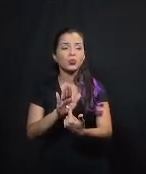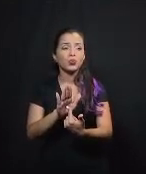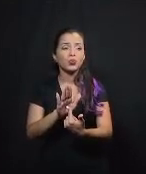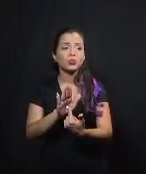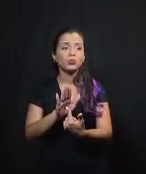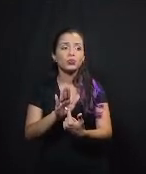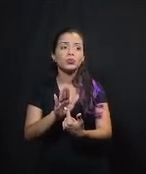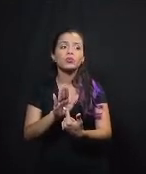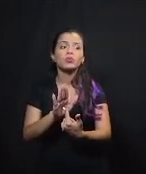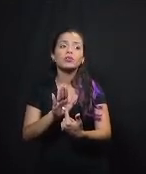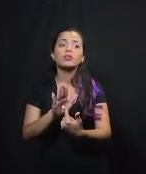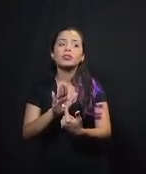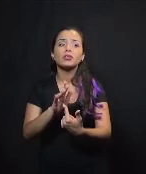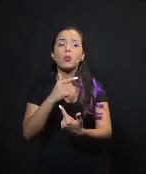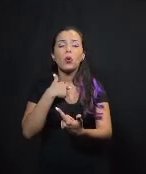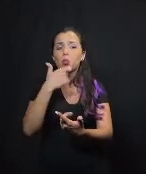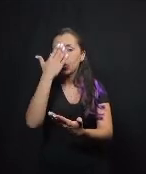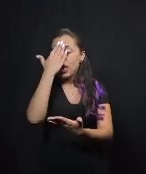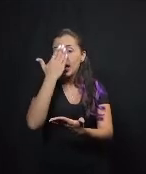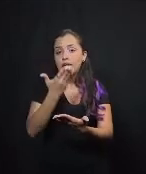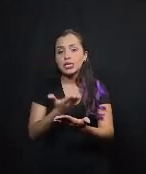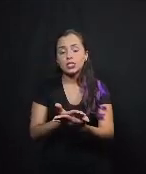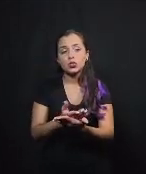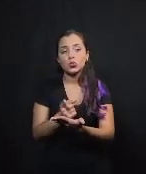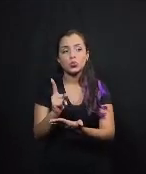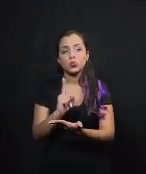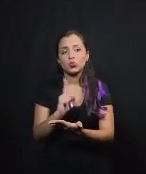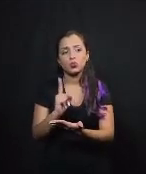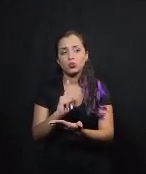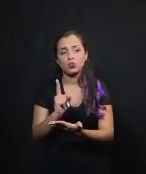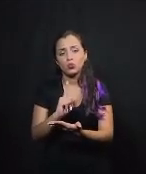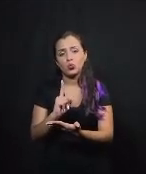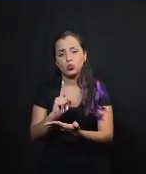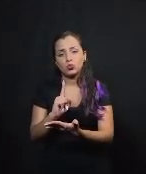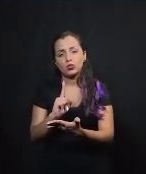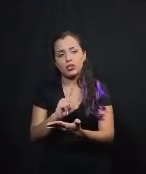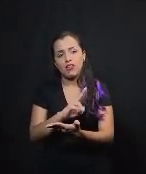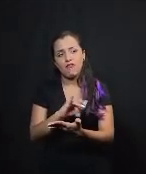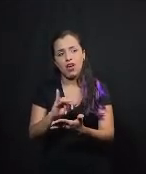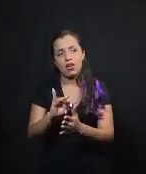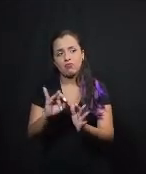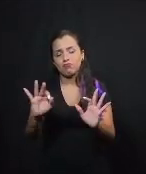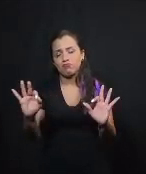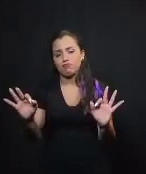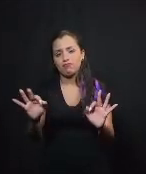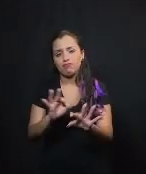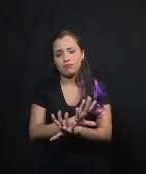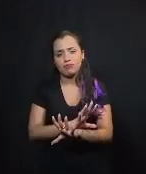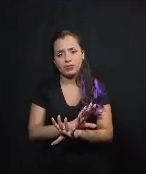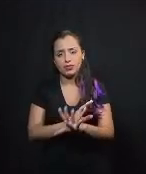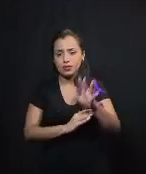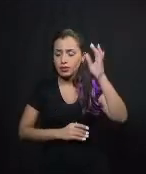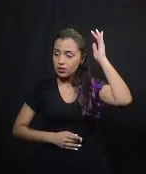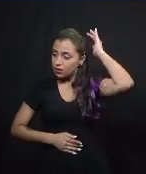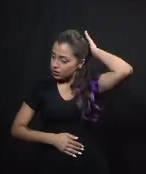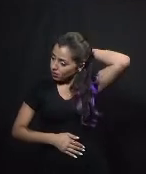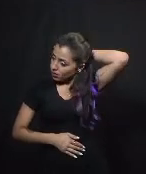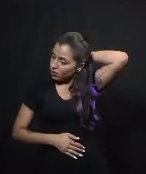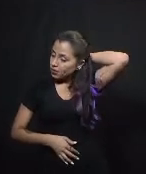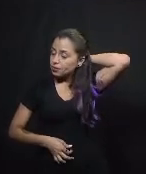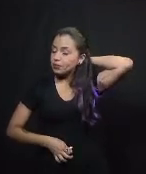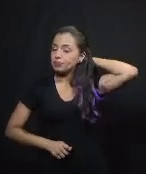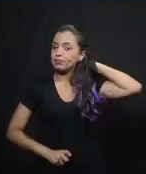realmente eu não acredito que nós vamos para um fechamento à la 64 ou